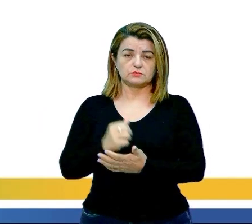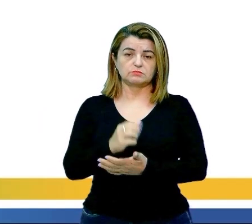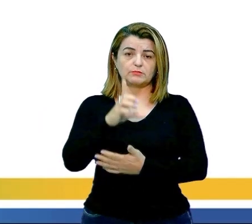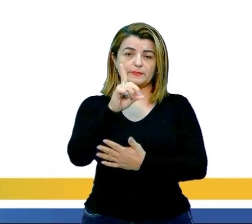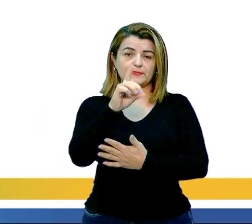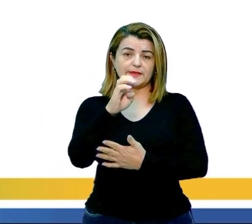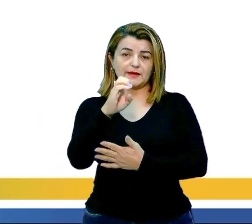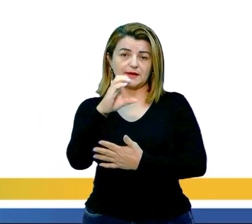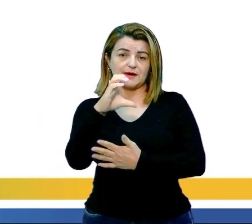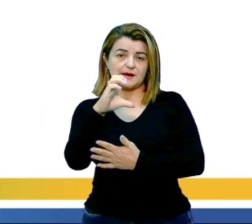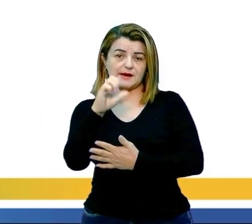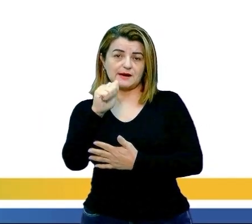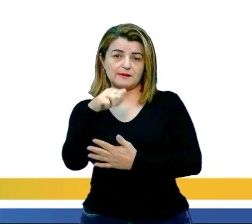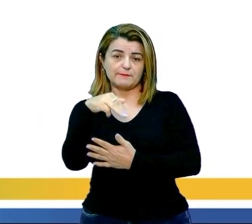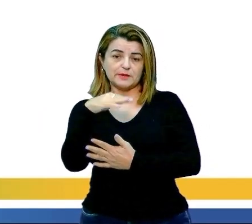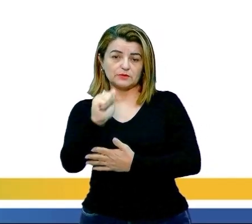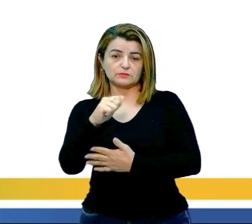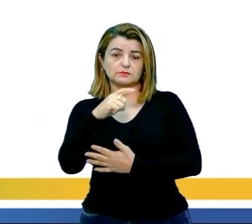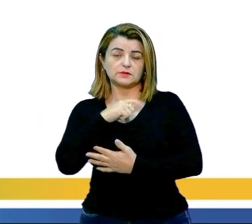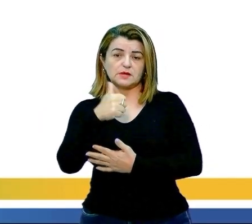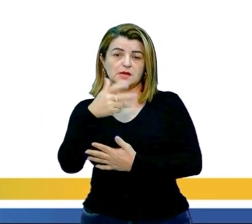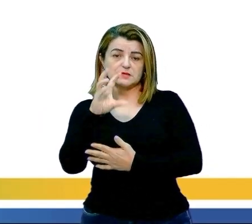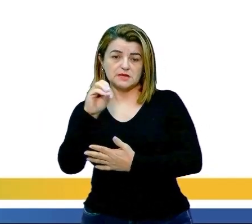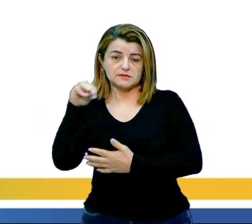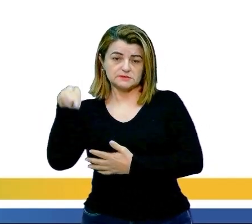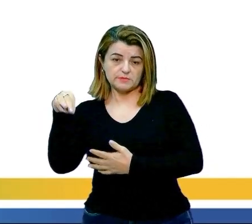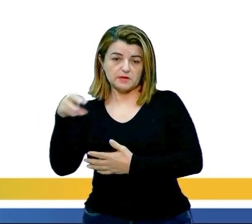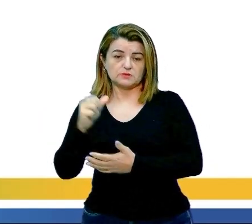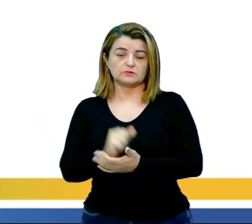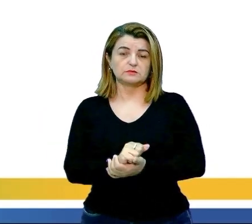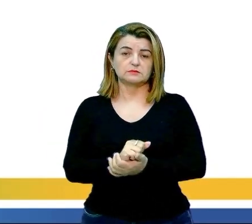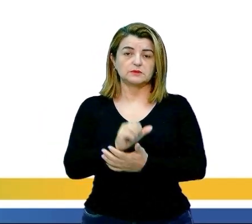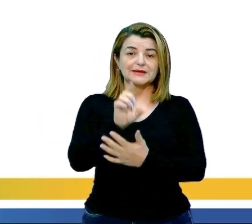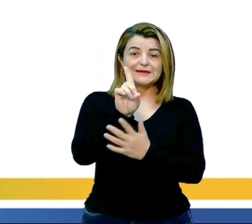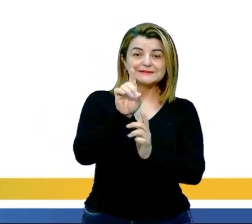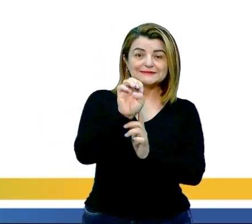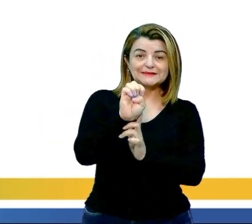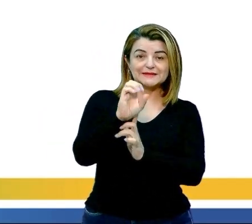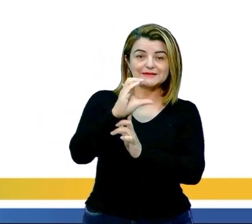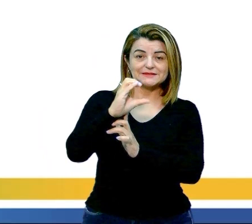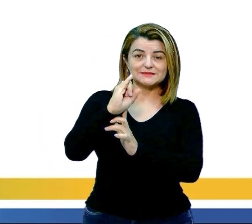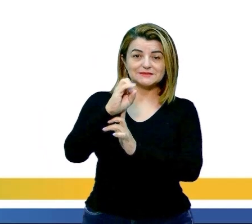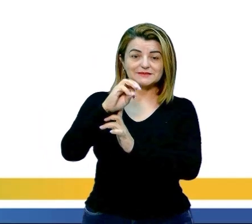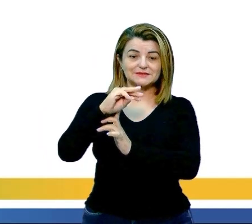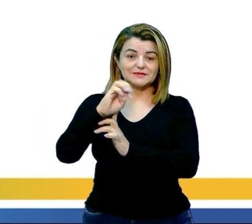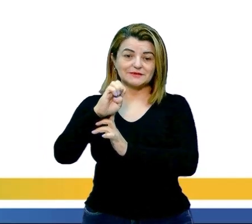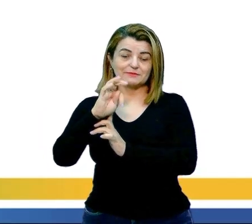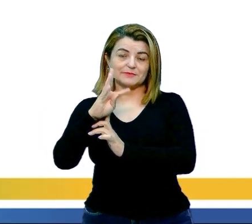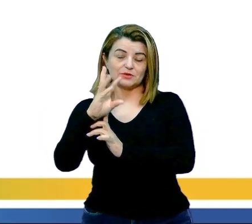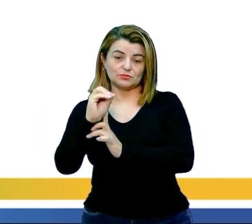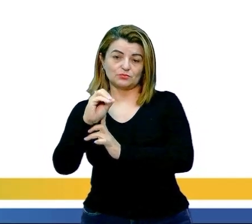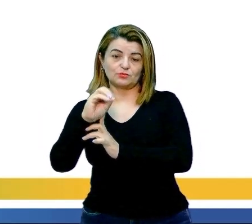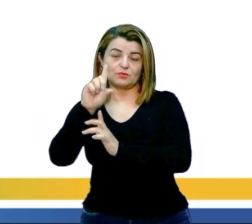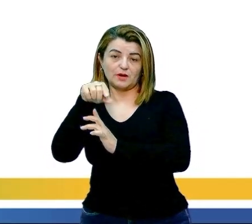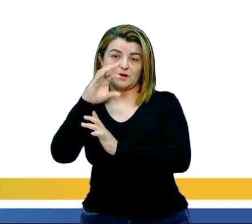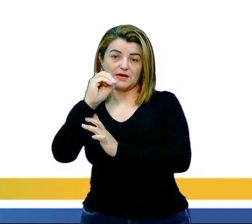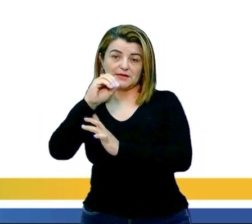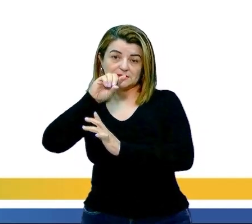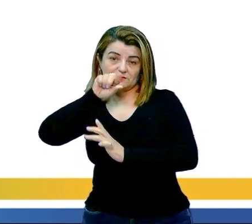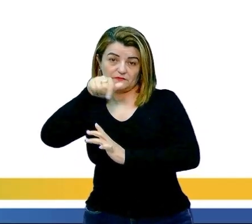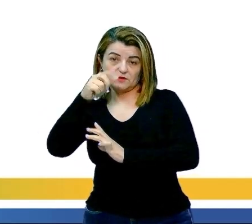normalmente. Decímetro, 0,1. Tá? 1 decímetro é 0,1 metro.